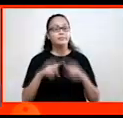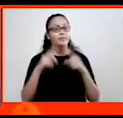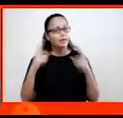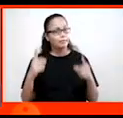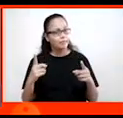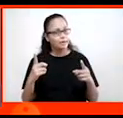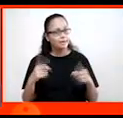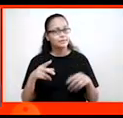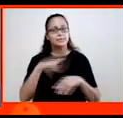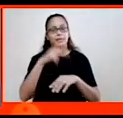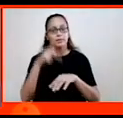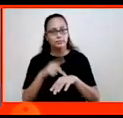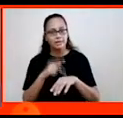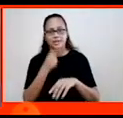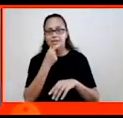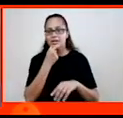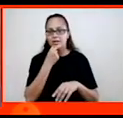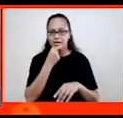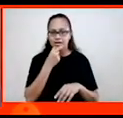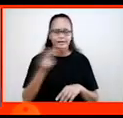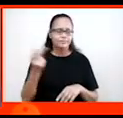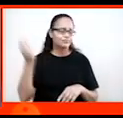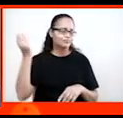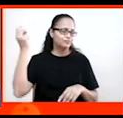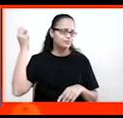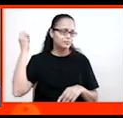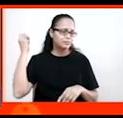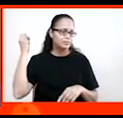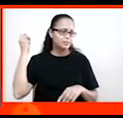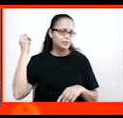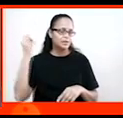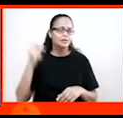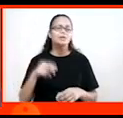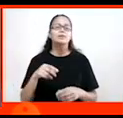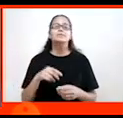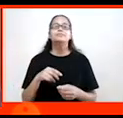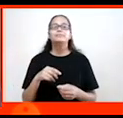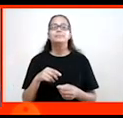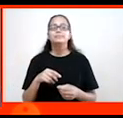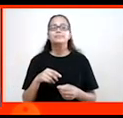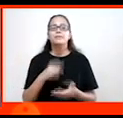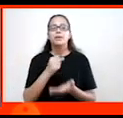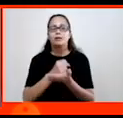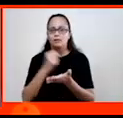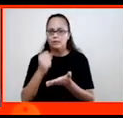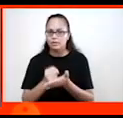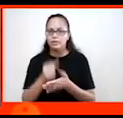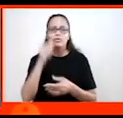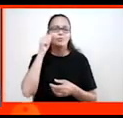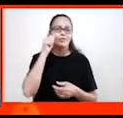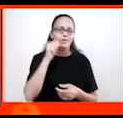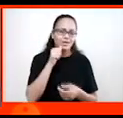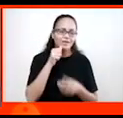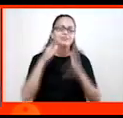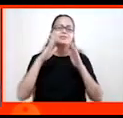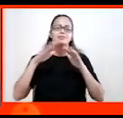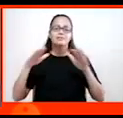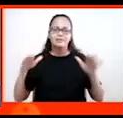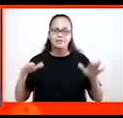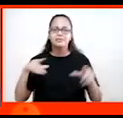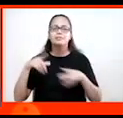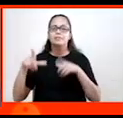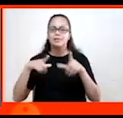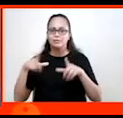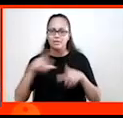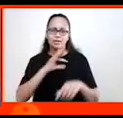nesse período na Inglaterra, né, no continente europeu, contratava-se crianças por baixos salários e mulheres. A diferença salarial que tinha aí nessa